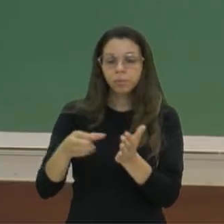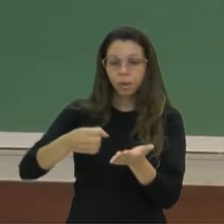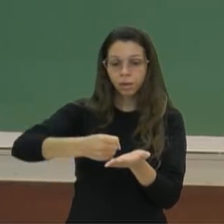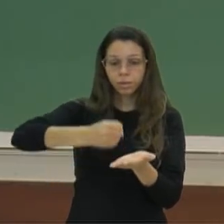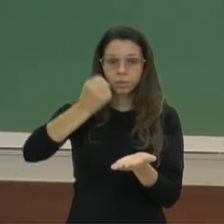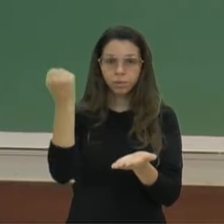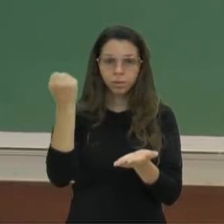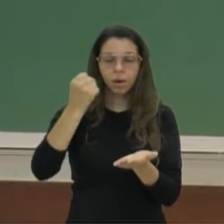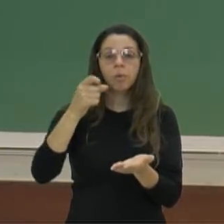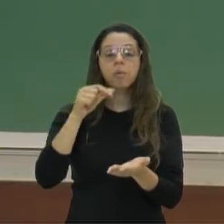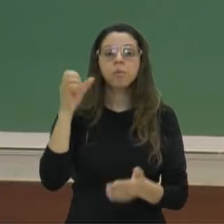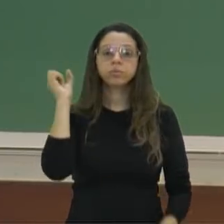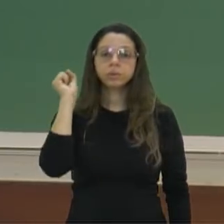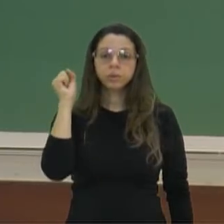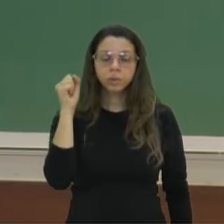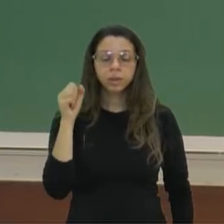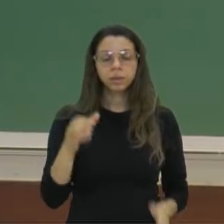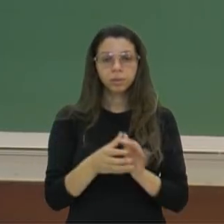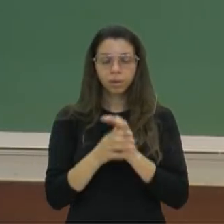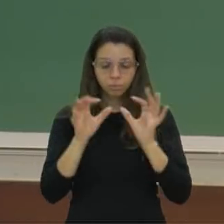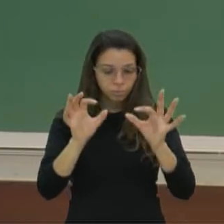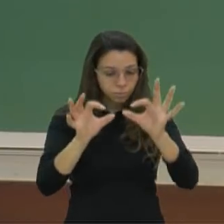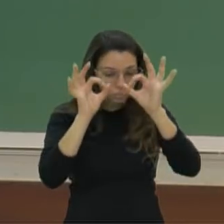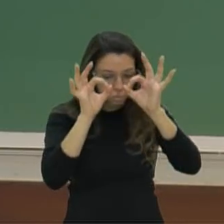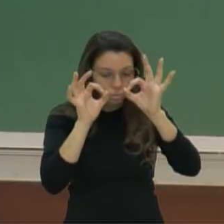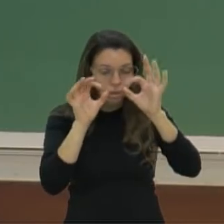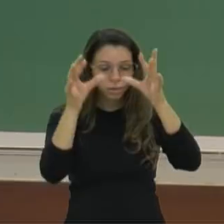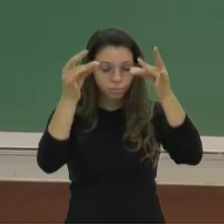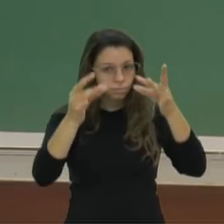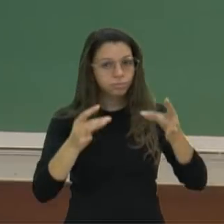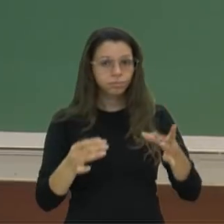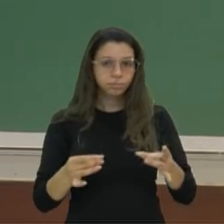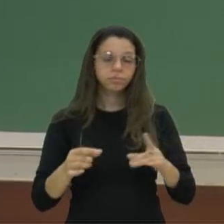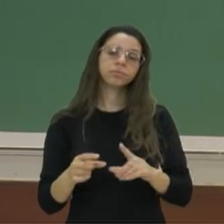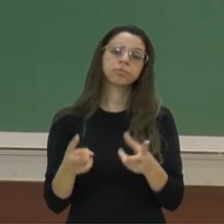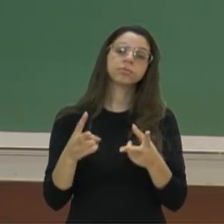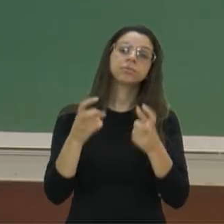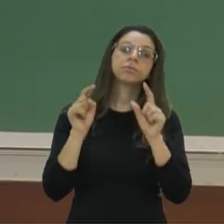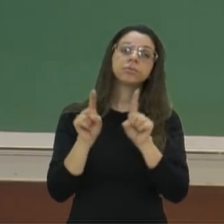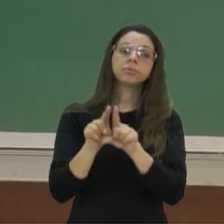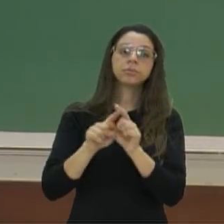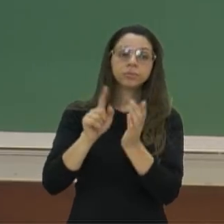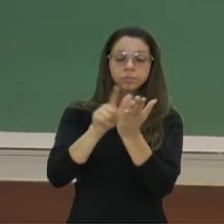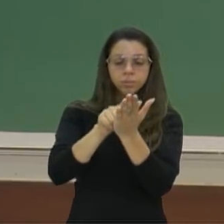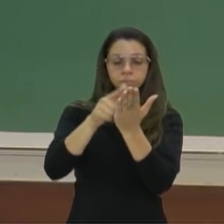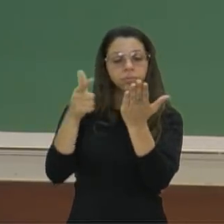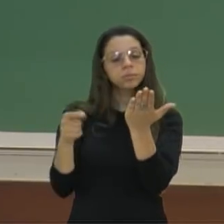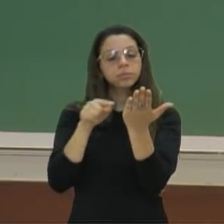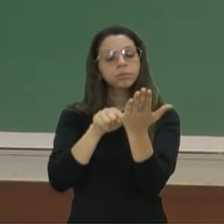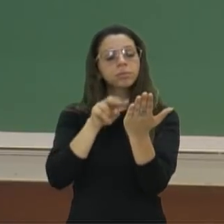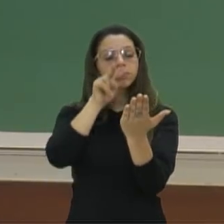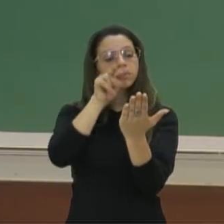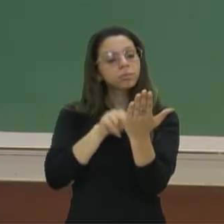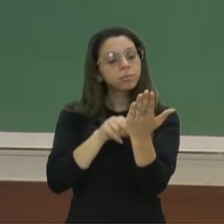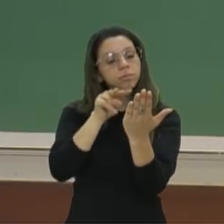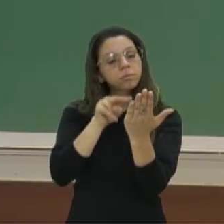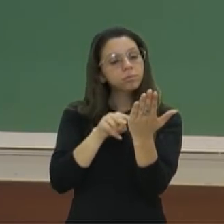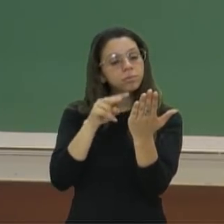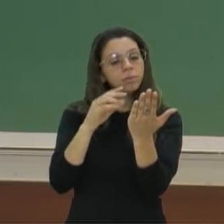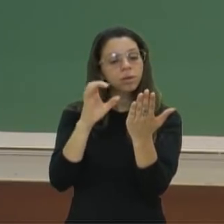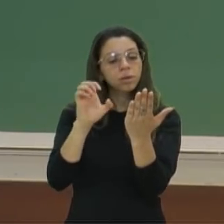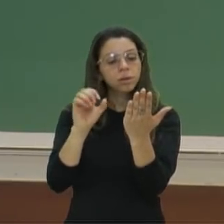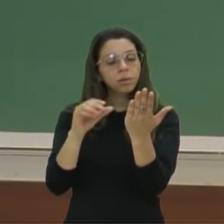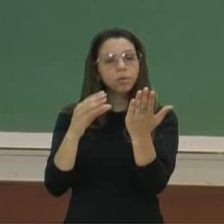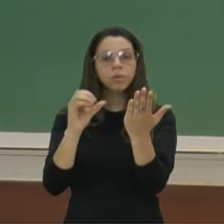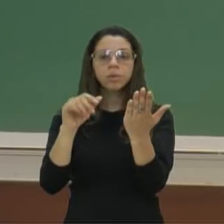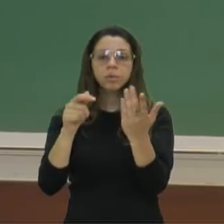mais focalizada. Você consegue ver com detalhes. Percebam o jornal, eu consigo ler que é um caderno de